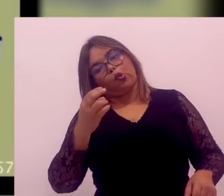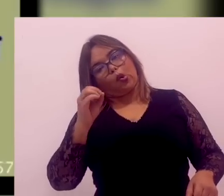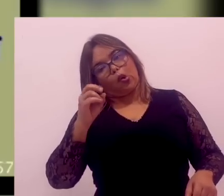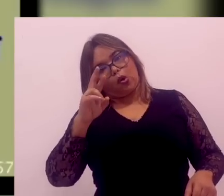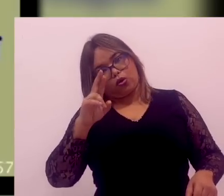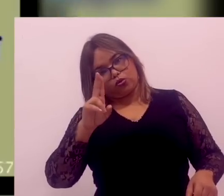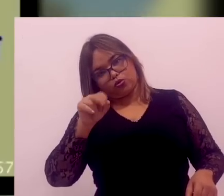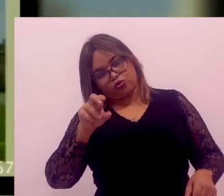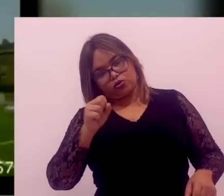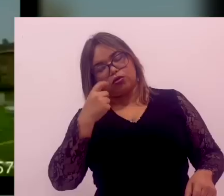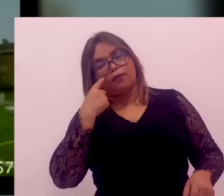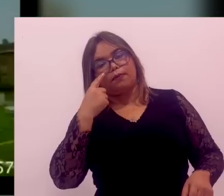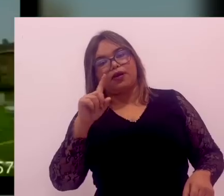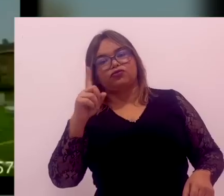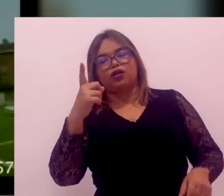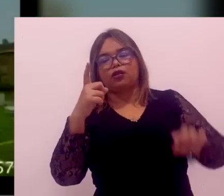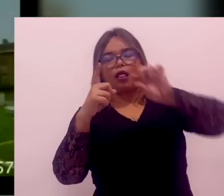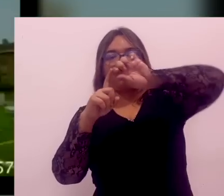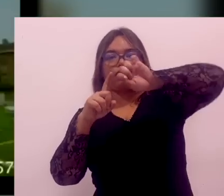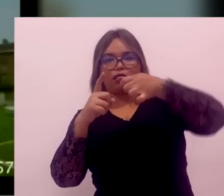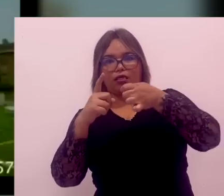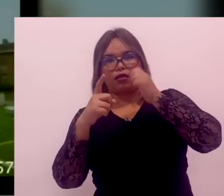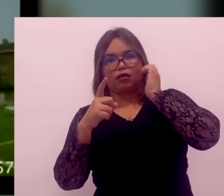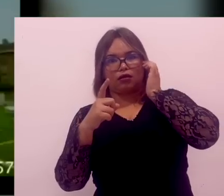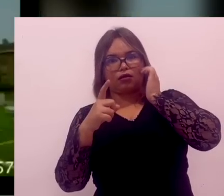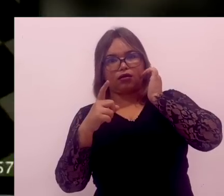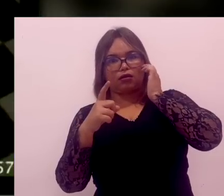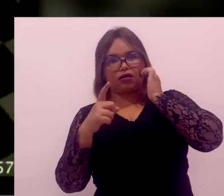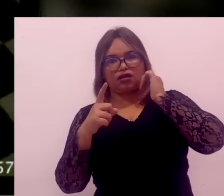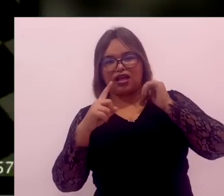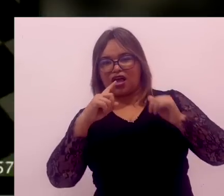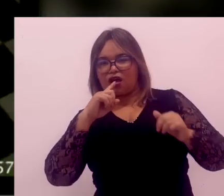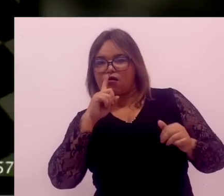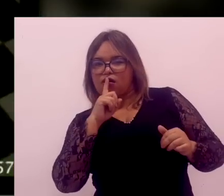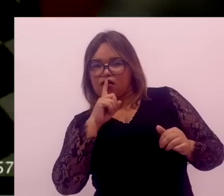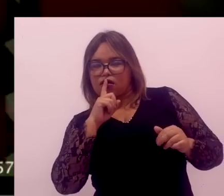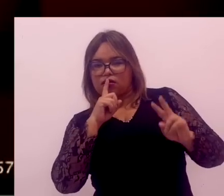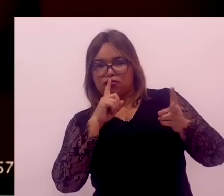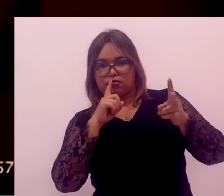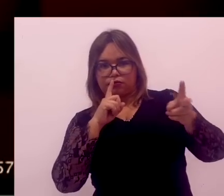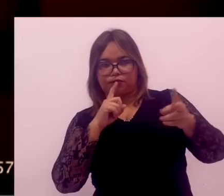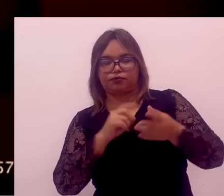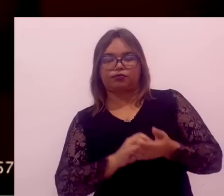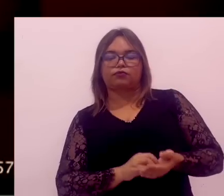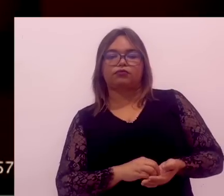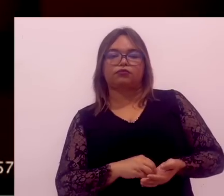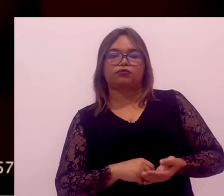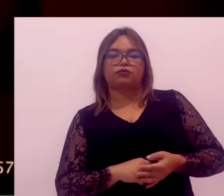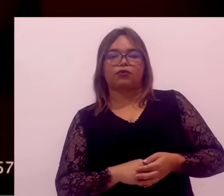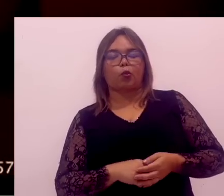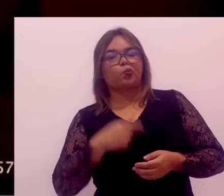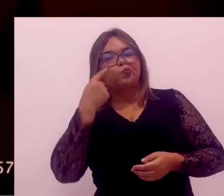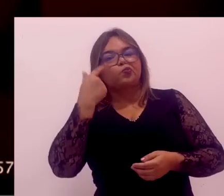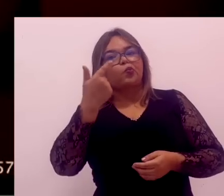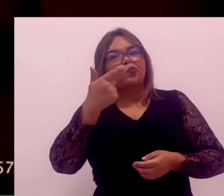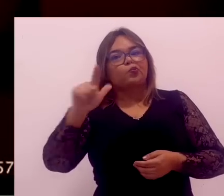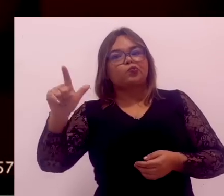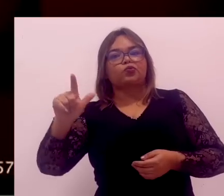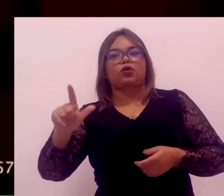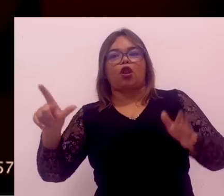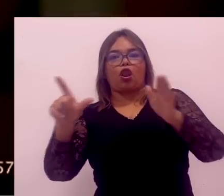sempre. Aqui está uma outra loja maçônica, dentro você vê o mesmo simbolismo. Você tem os sinais de Yin